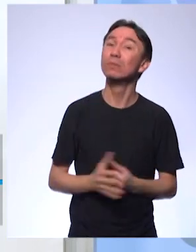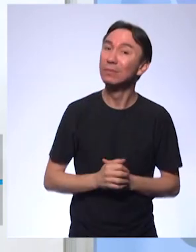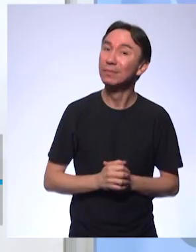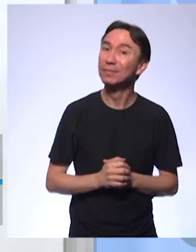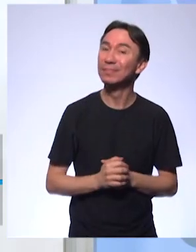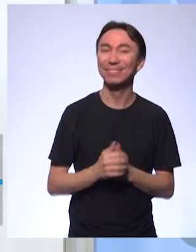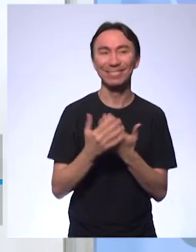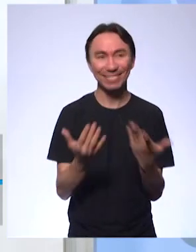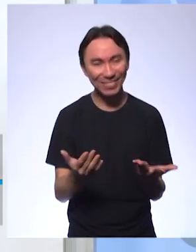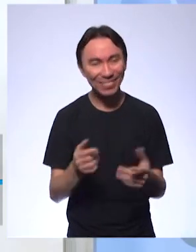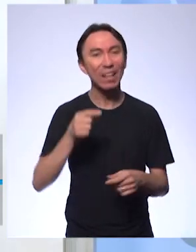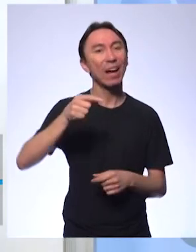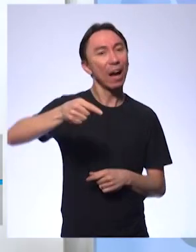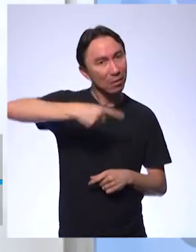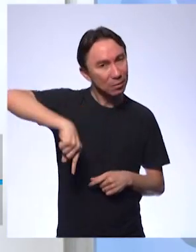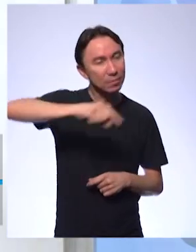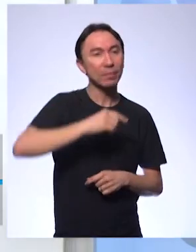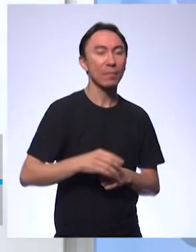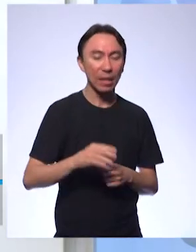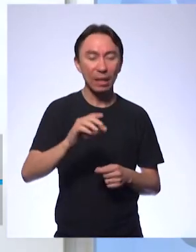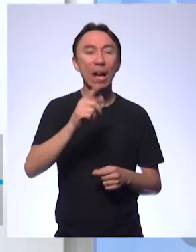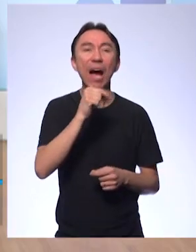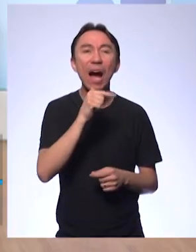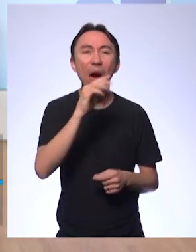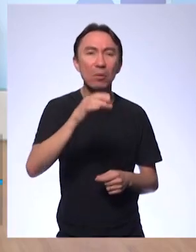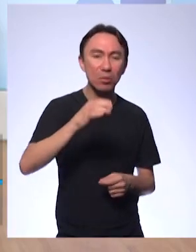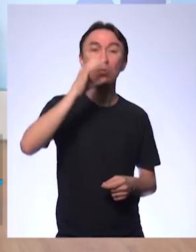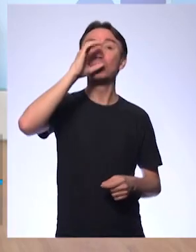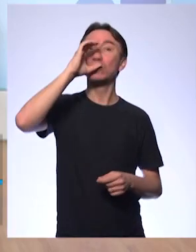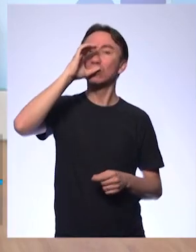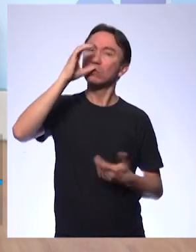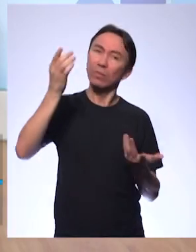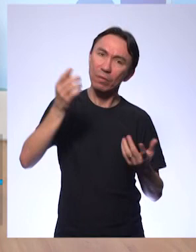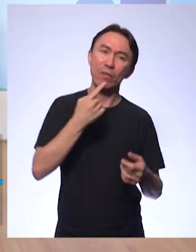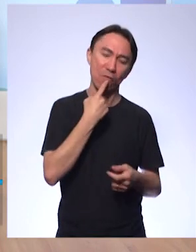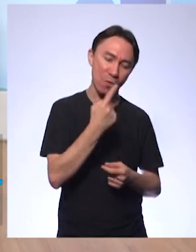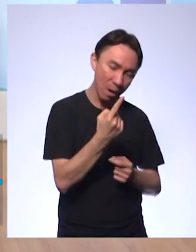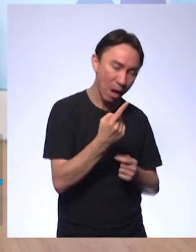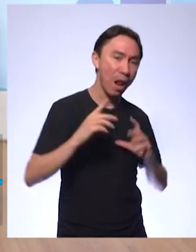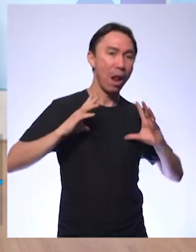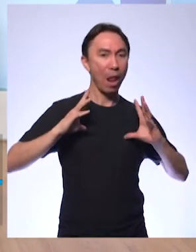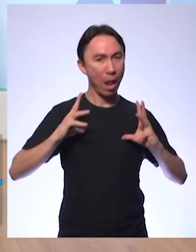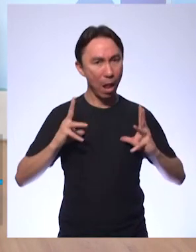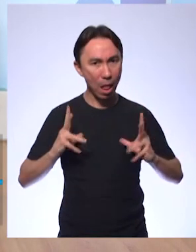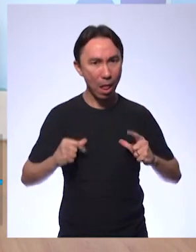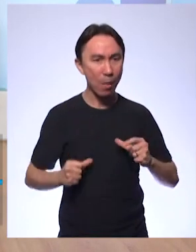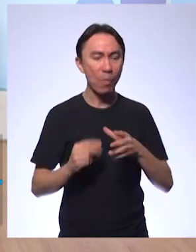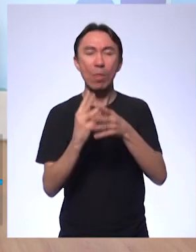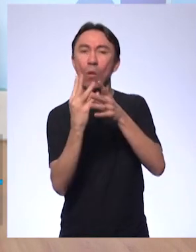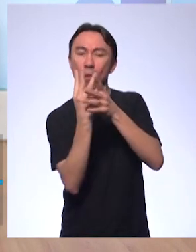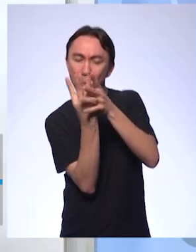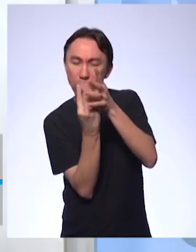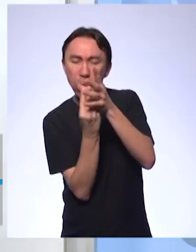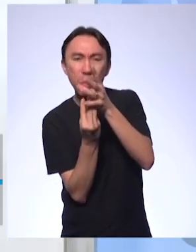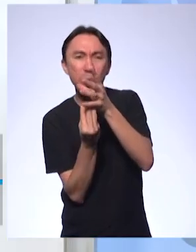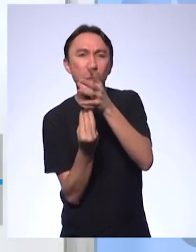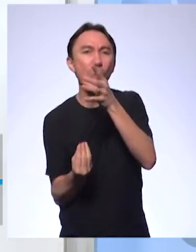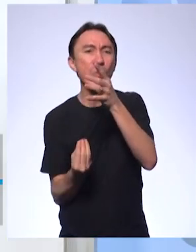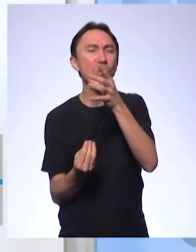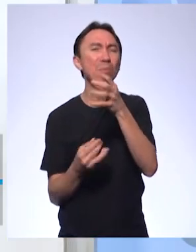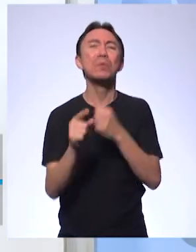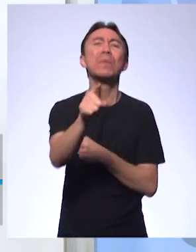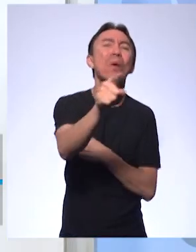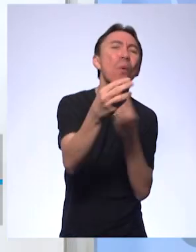a água que a gente bebe, ela deve... Alguém respondeu limpa também, né, professor? Sim, claro, limpa, filtrada. Mas como é que você vai saber se a água está limpa ou